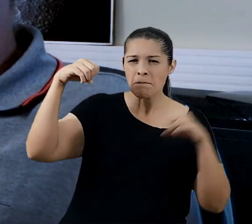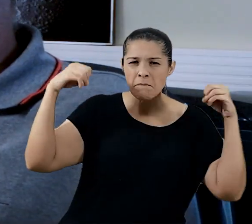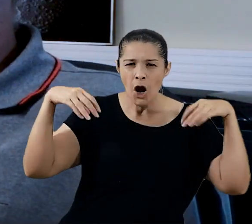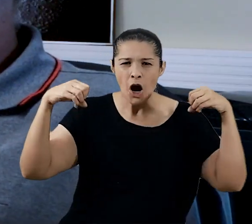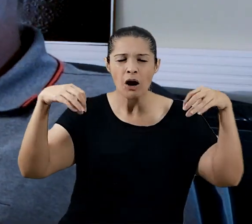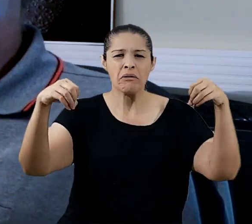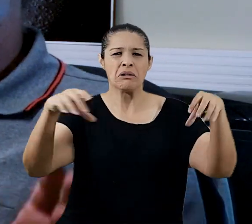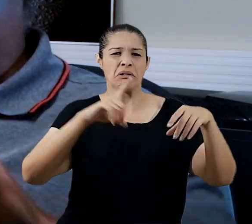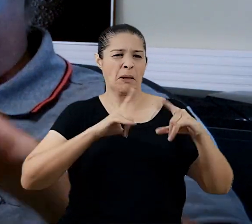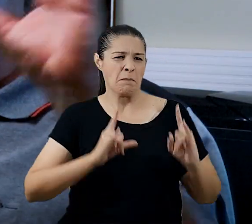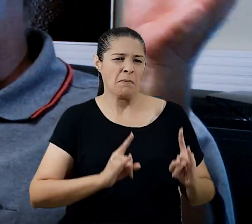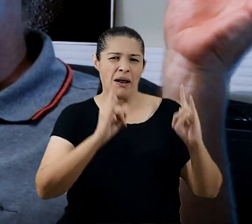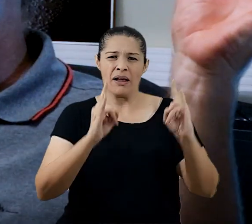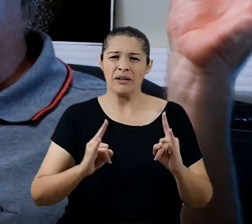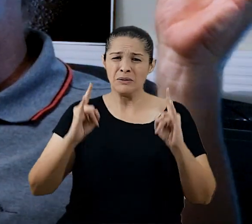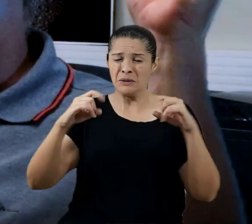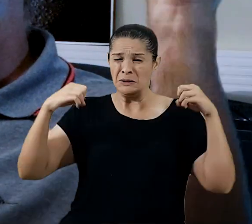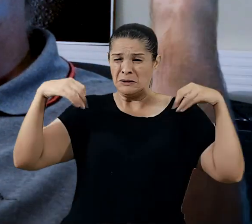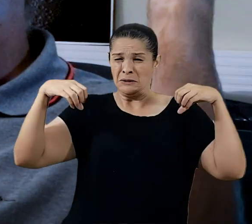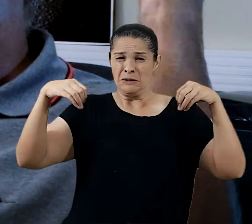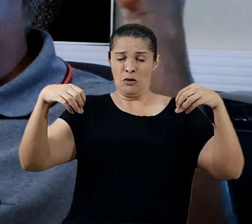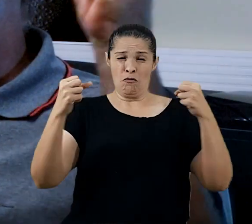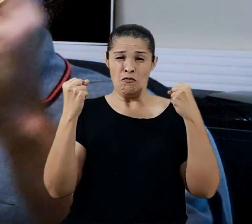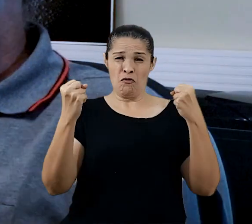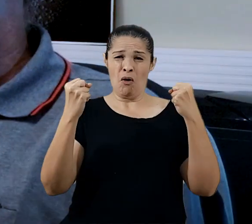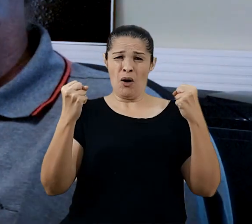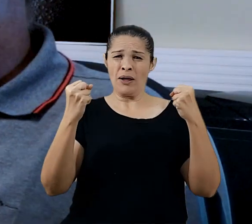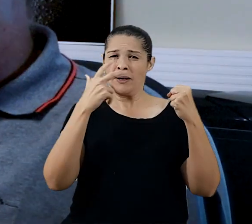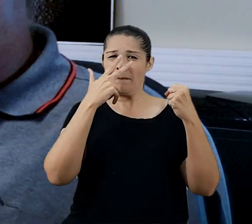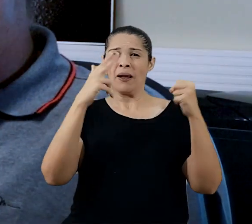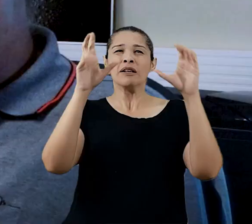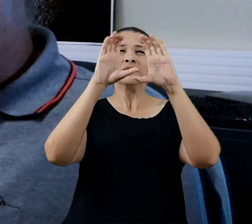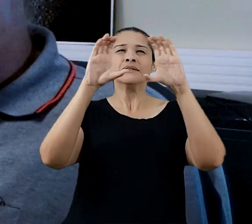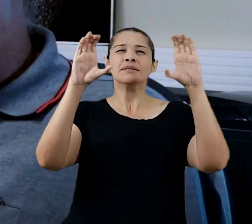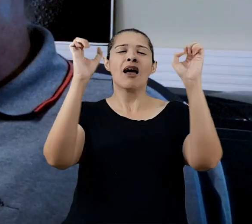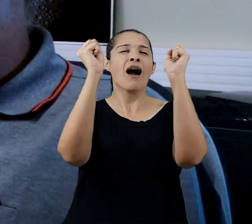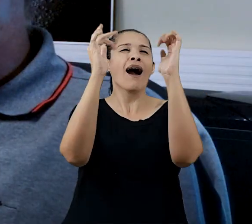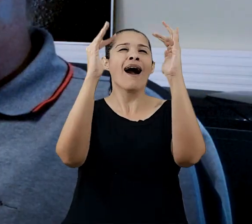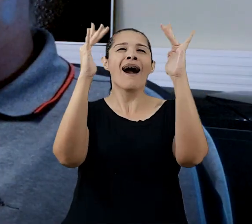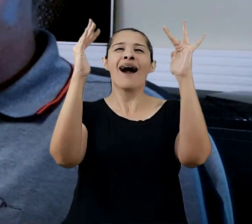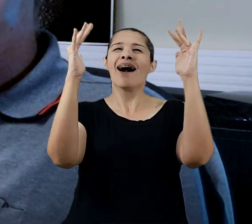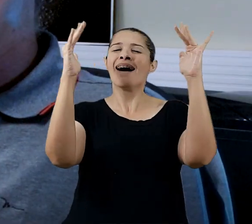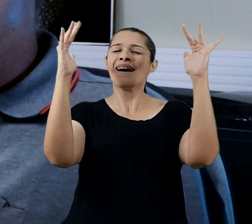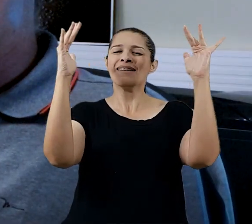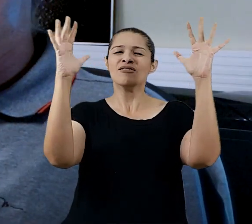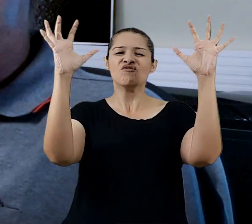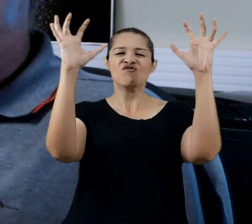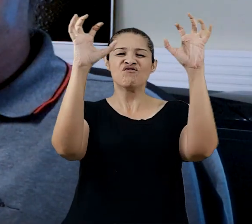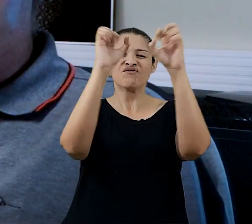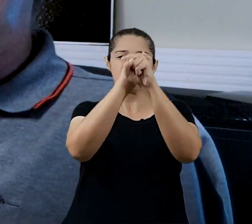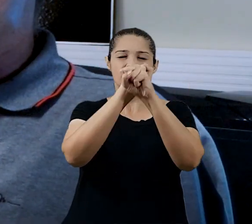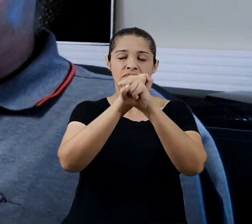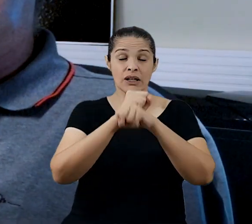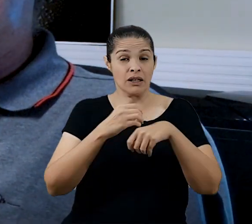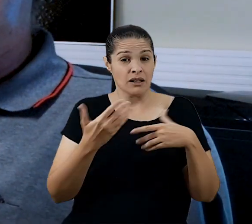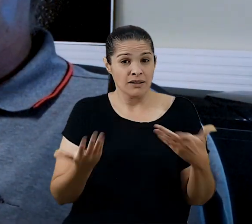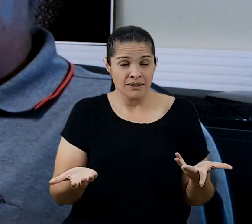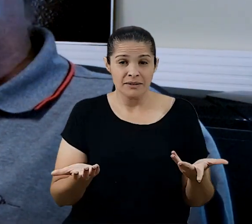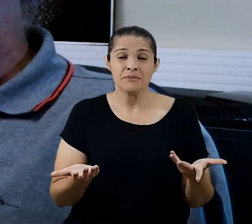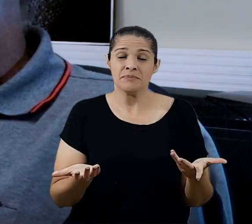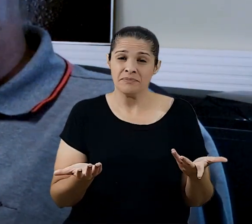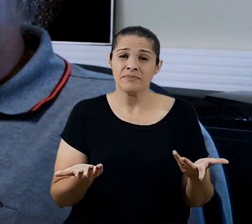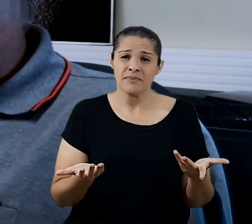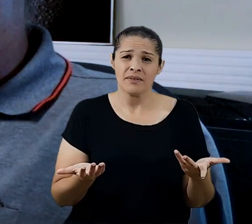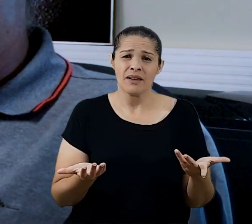luz, e essa iluminação excessiva acaba ofuscando, né, o brilho das estrelas. Então aparecem